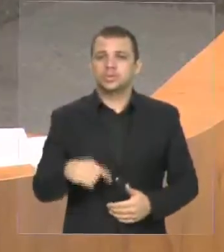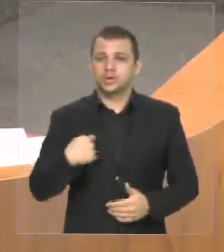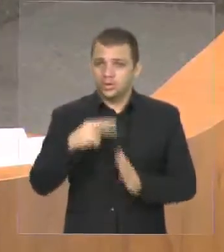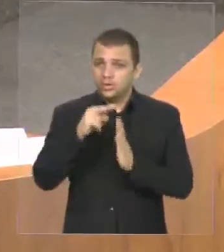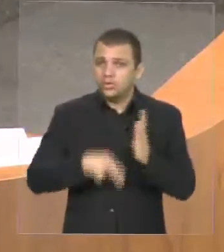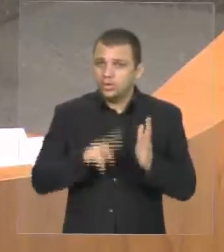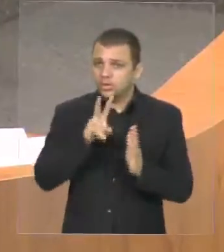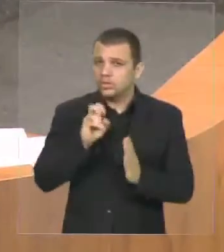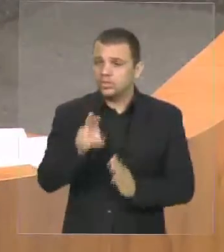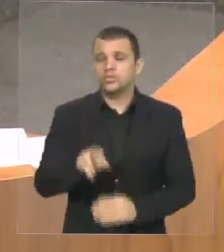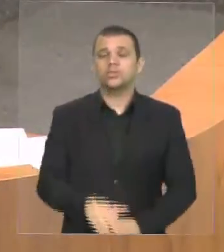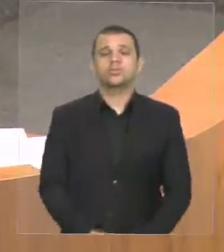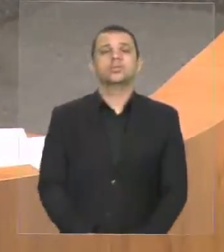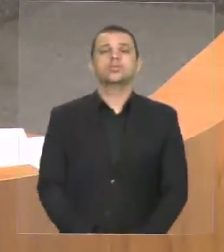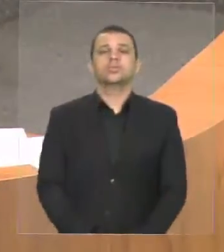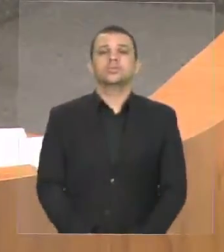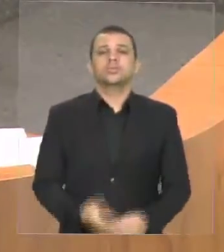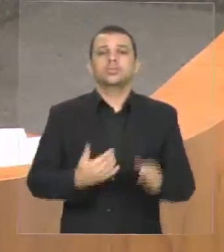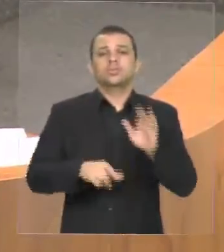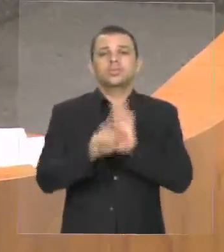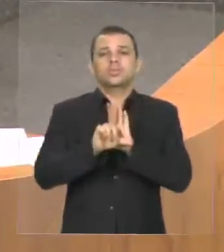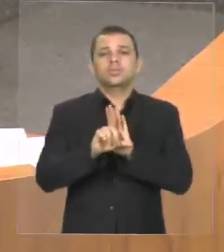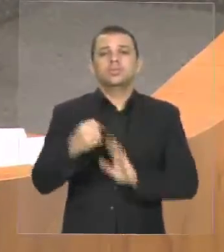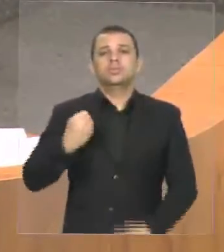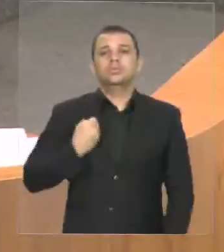estou dizendo. Lei